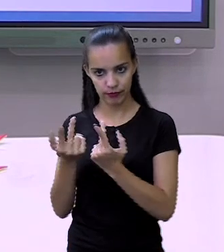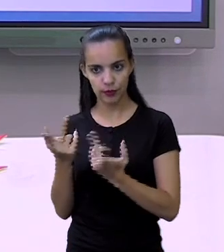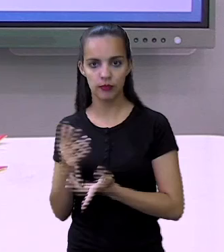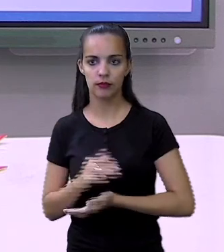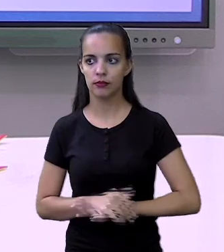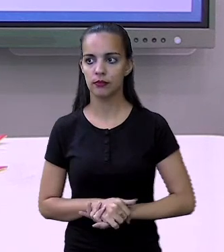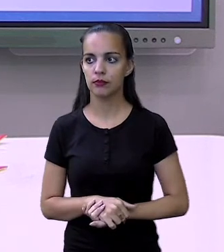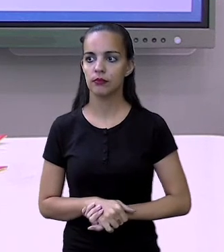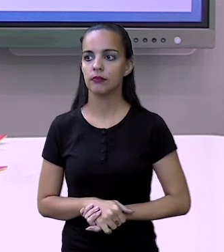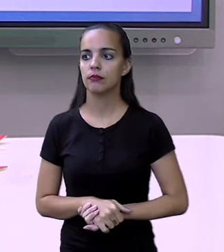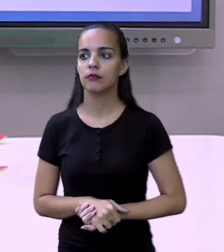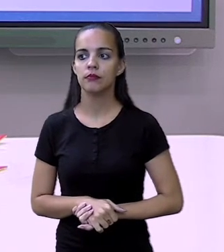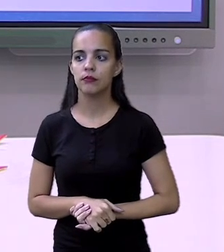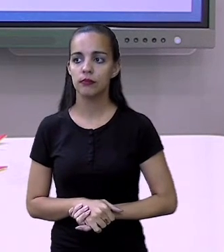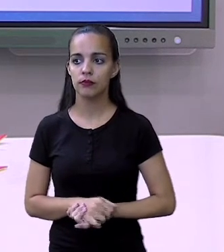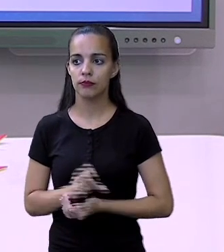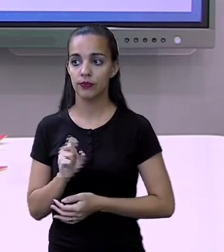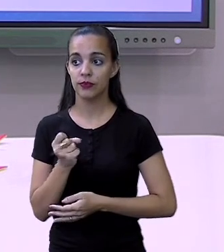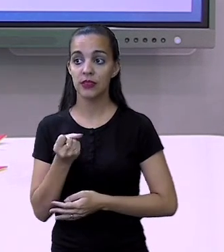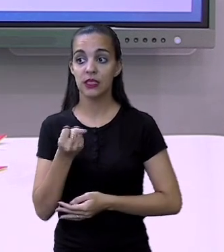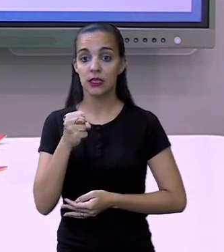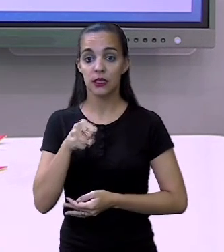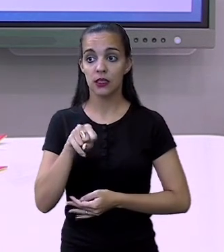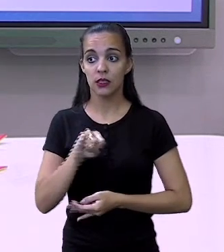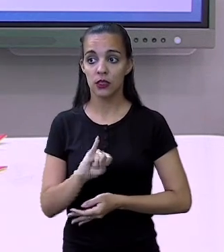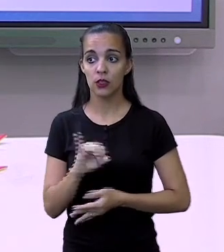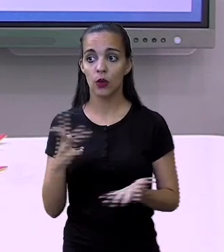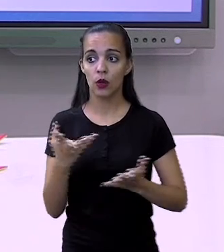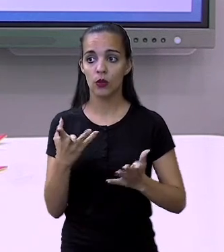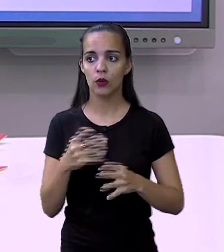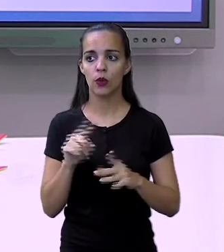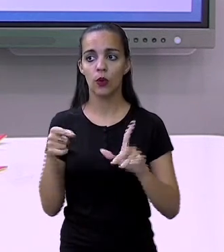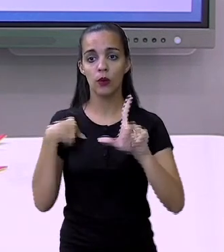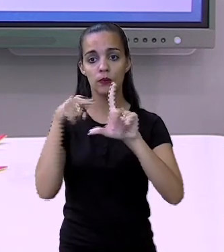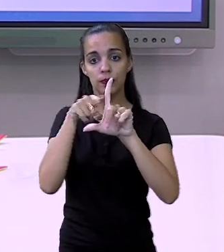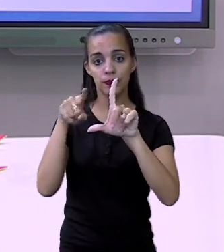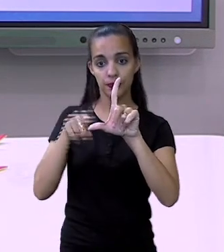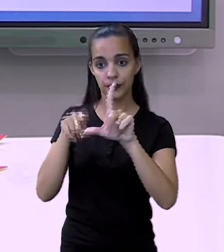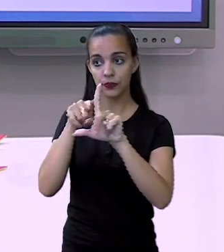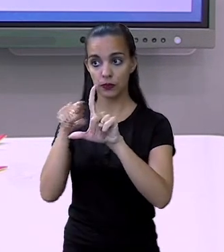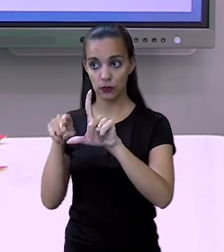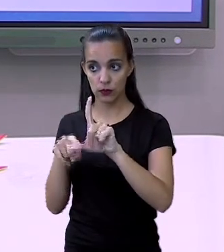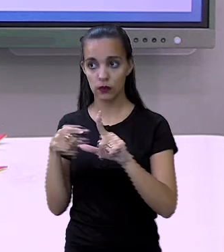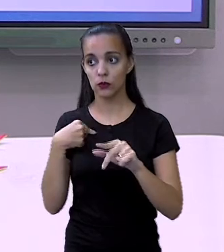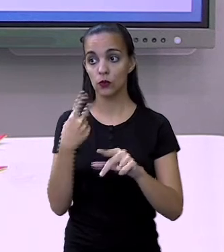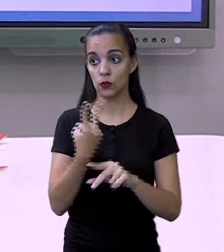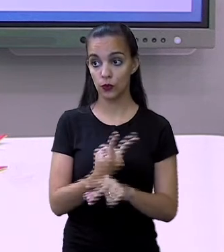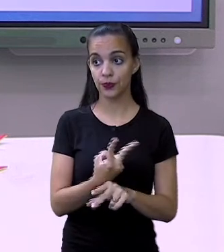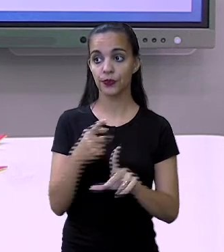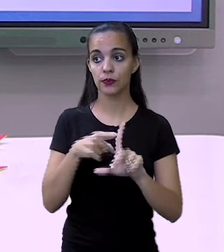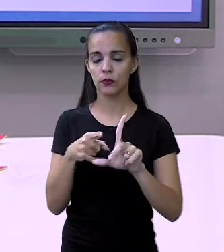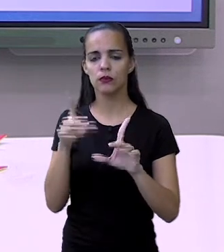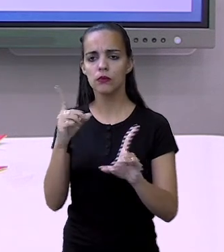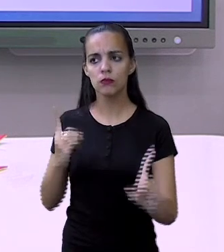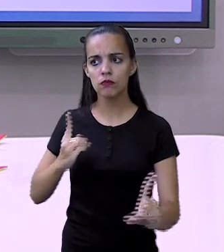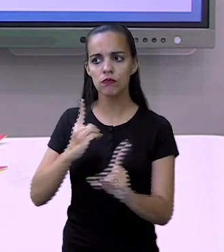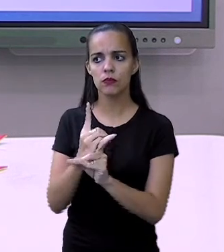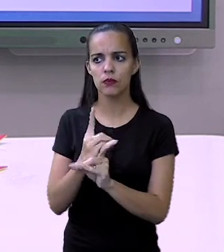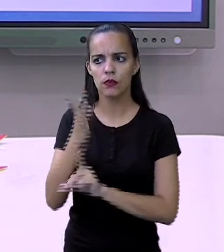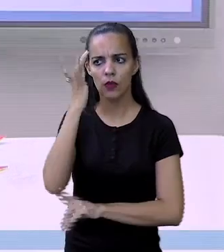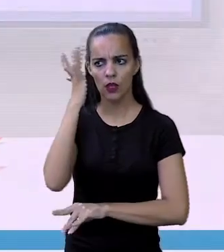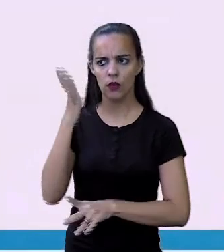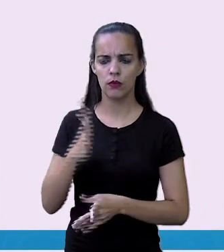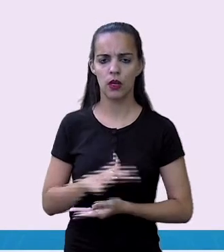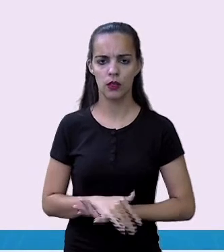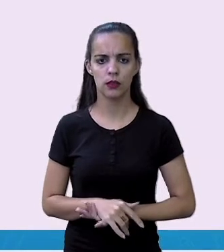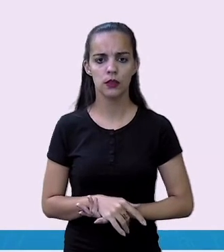ângulo. Agora, se é pelo caso ângulo, eu consigo identificar o